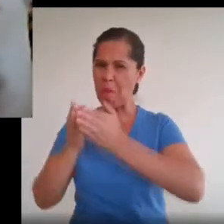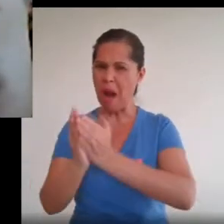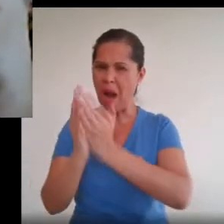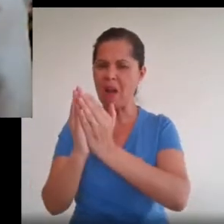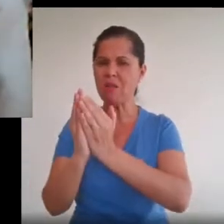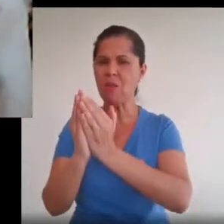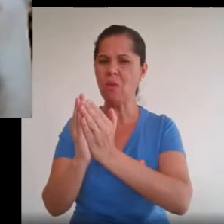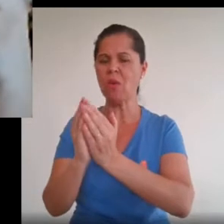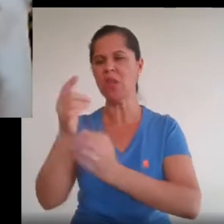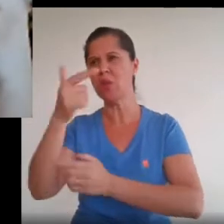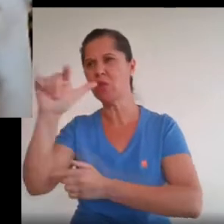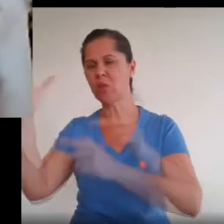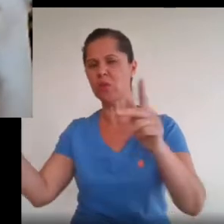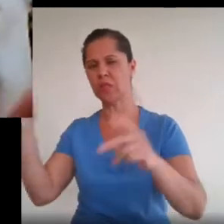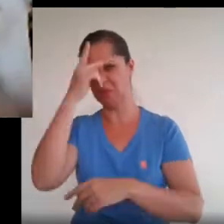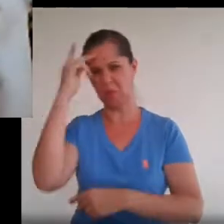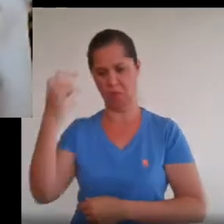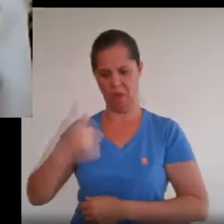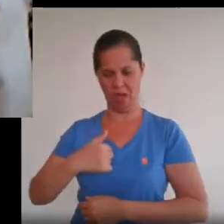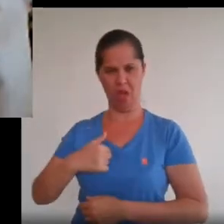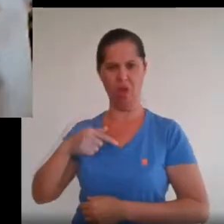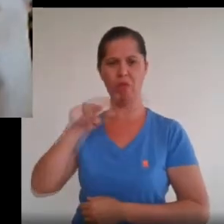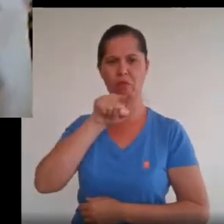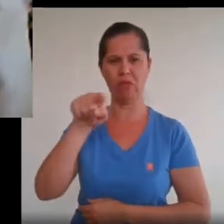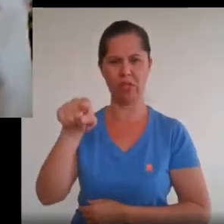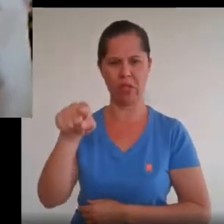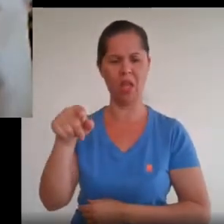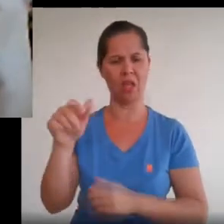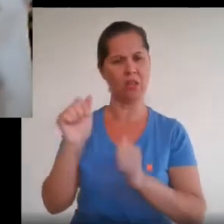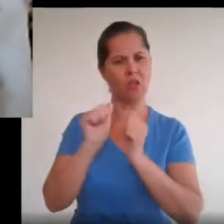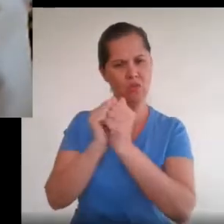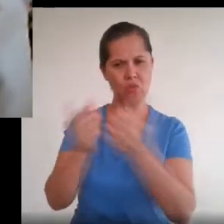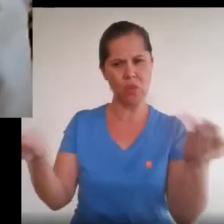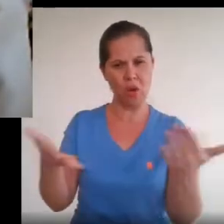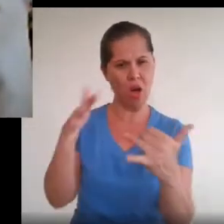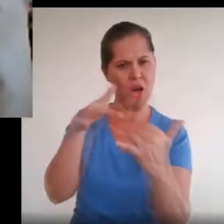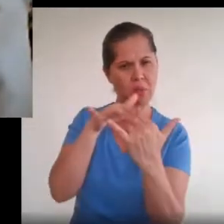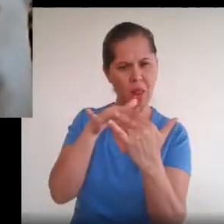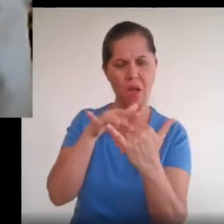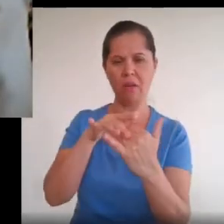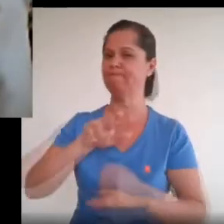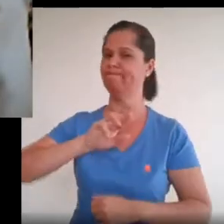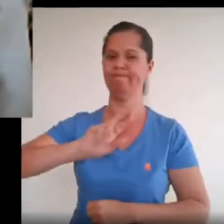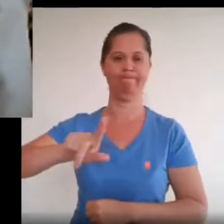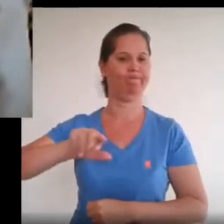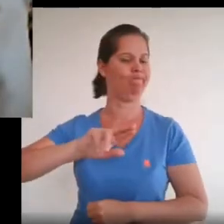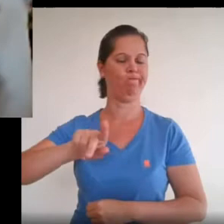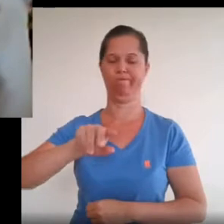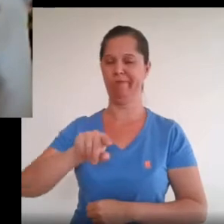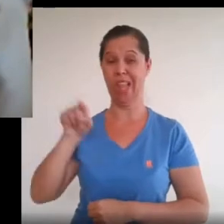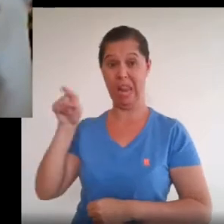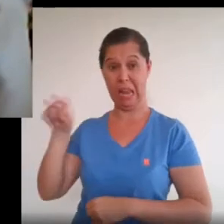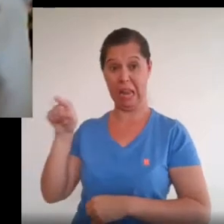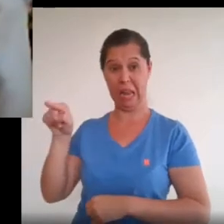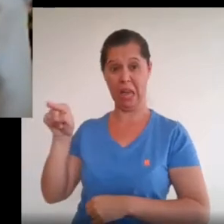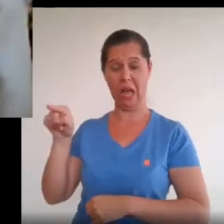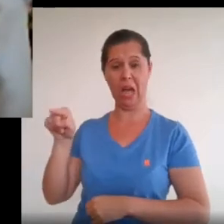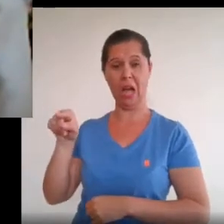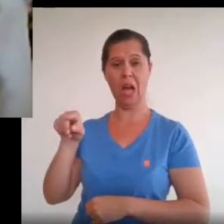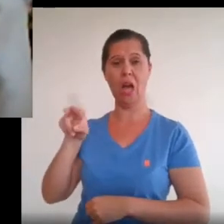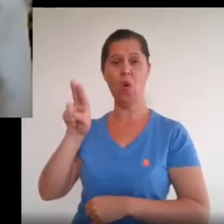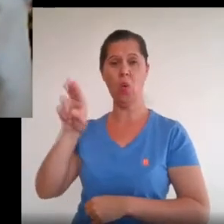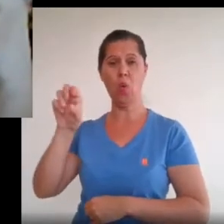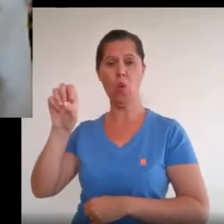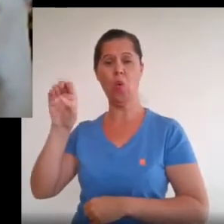pessoas como eu, como vocês que estão me assistindo aqui agora. Ela sequer foi atendida na unidade básica de saúde que ela